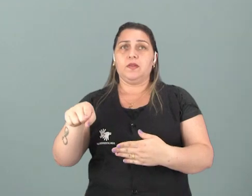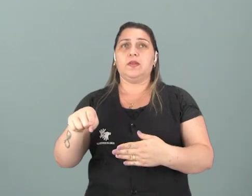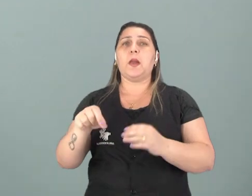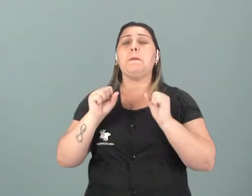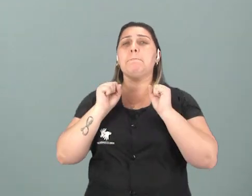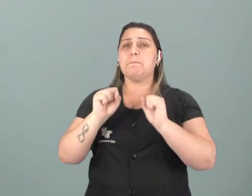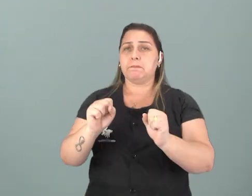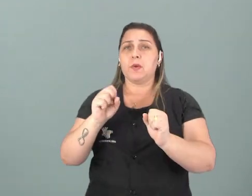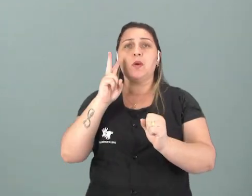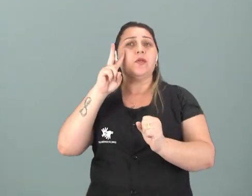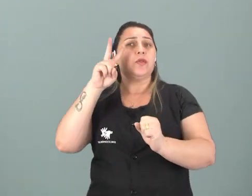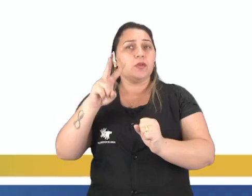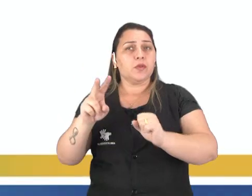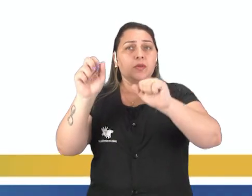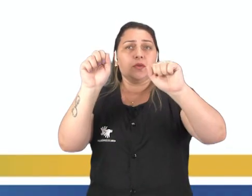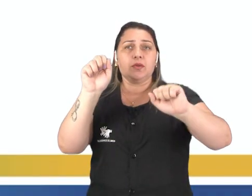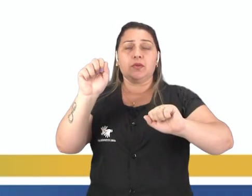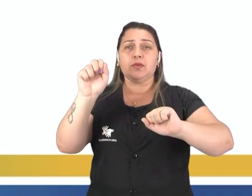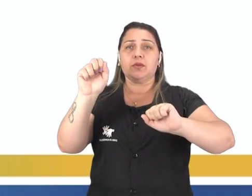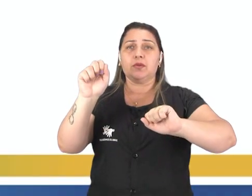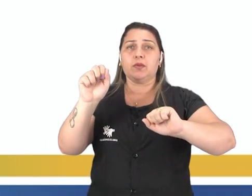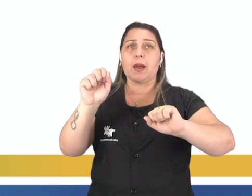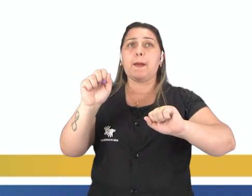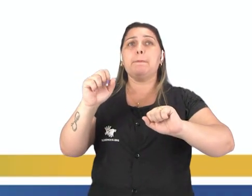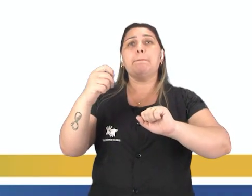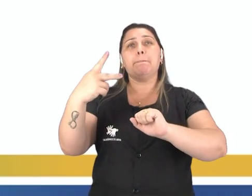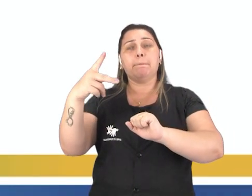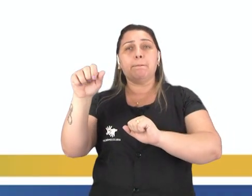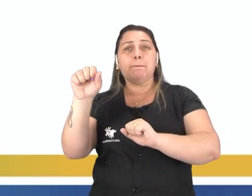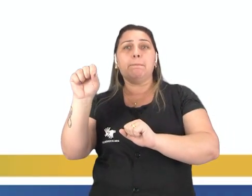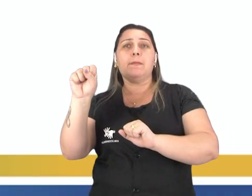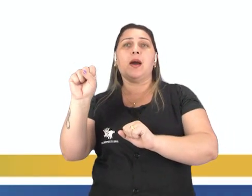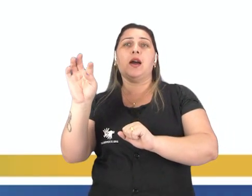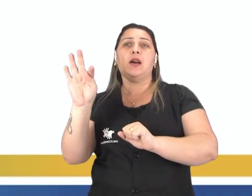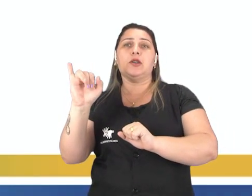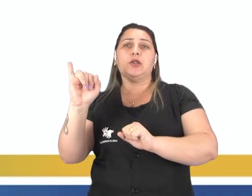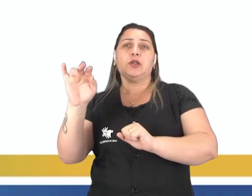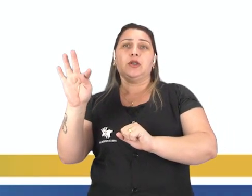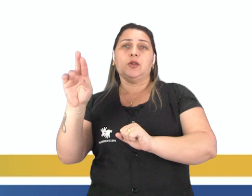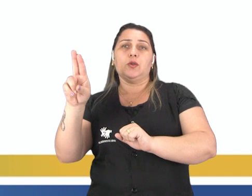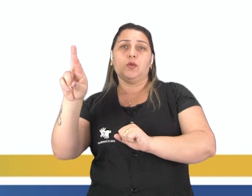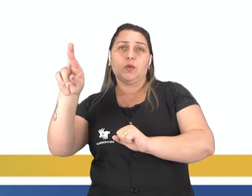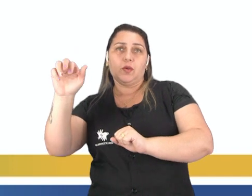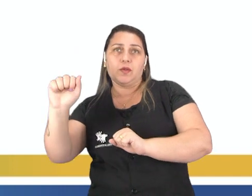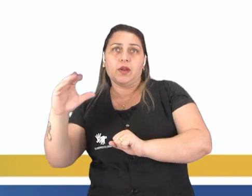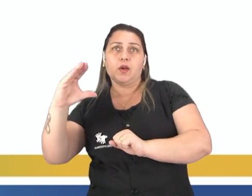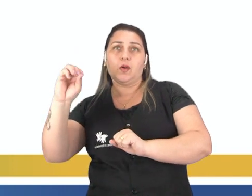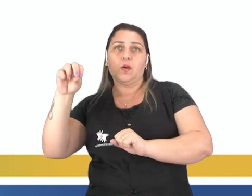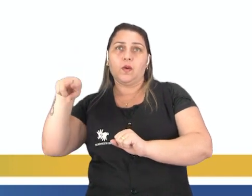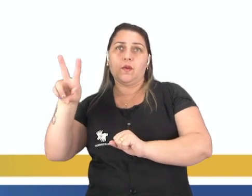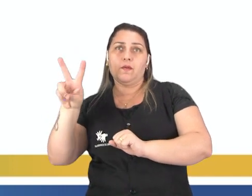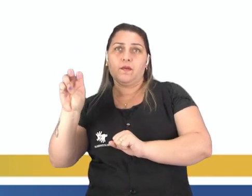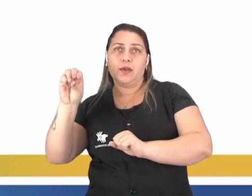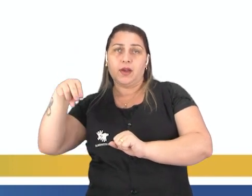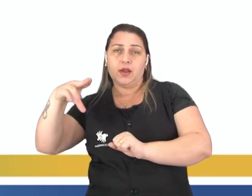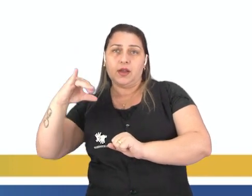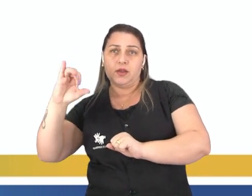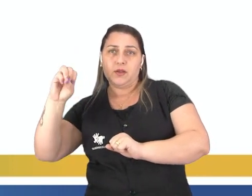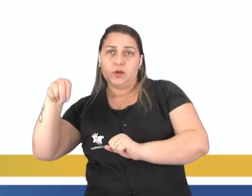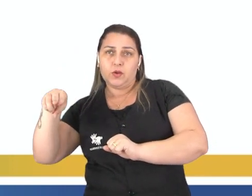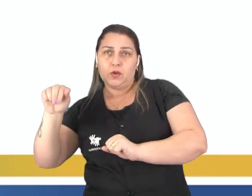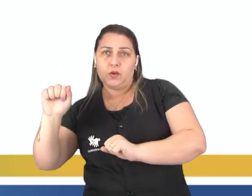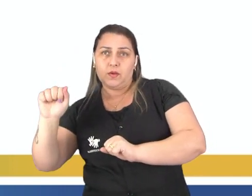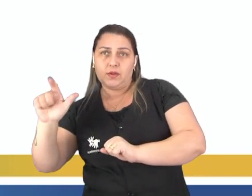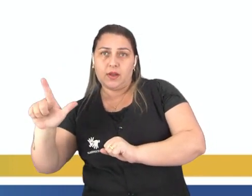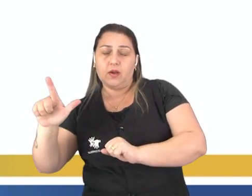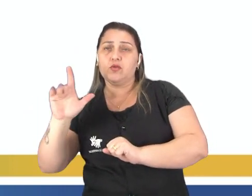podem acompanhar aí na sua tela, uma partitura convencional, tá? Então, essa partitura, como nós já vimos